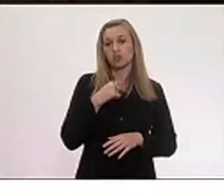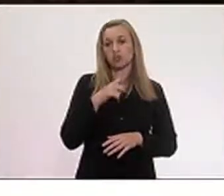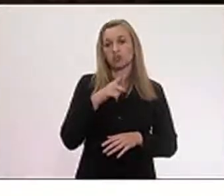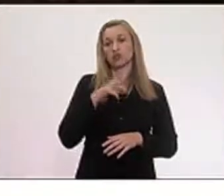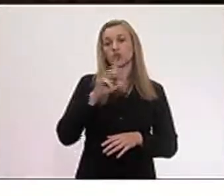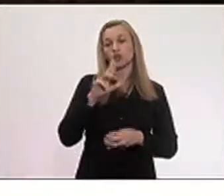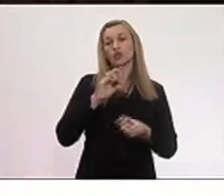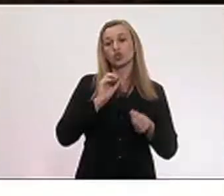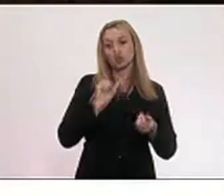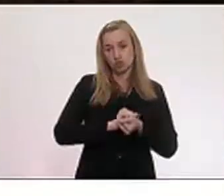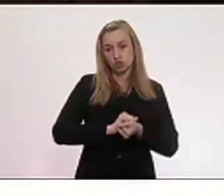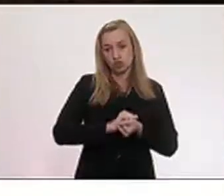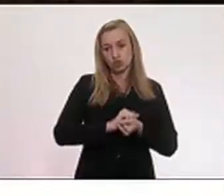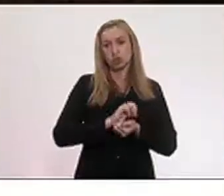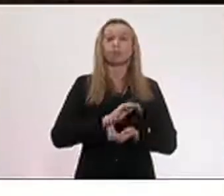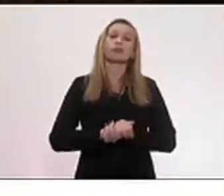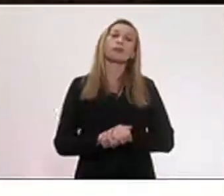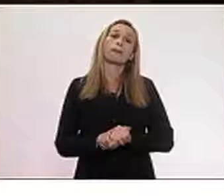E cabe-me aqui